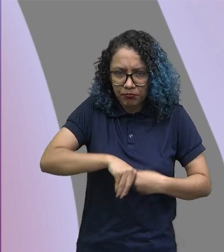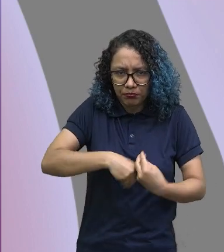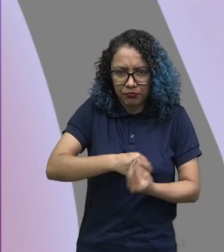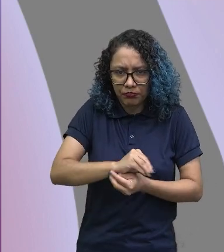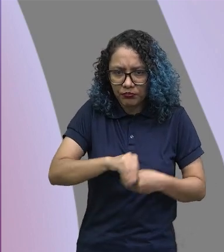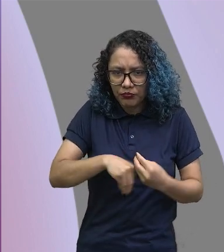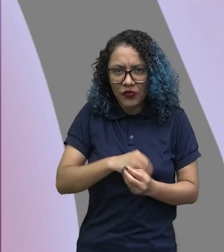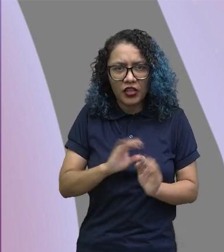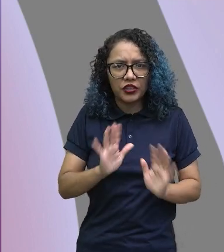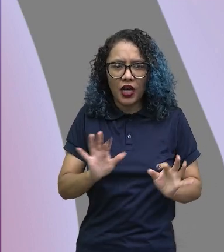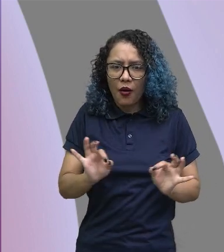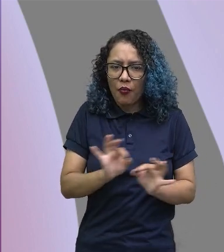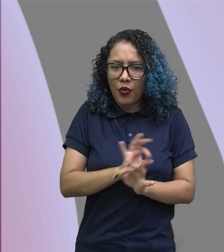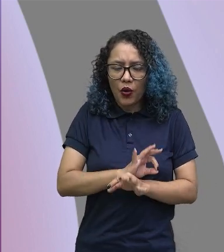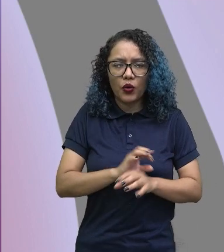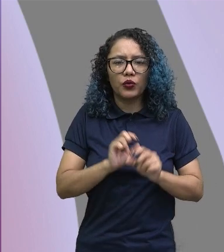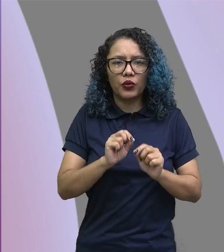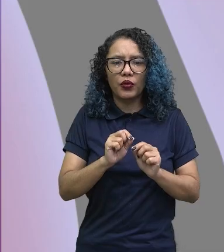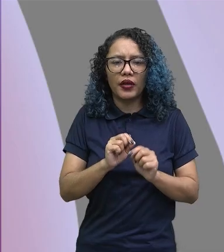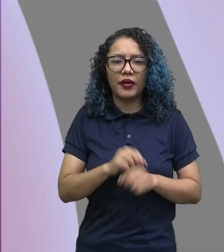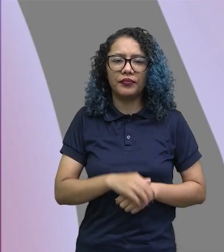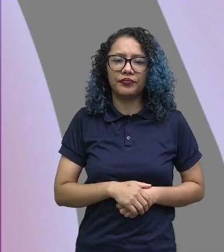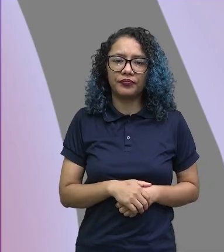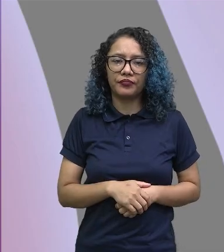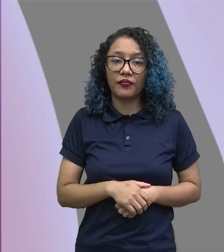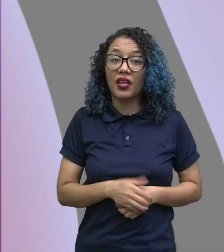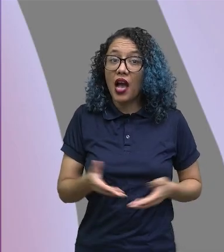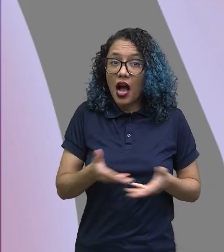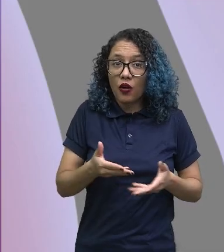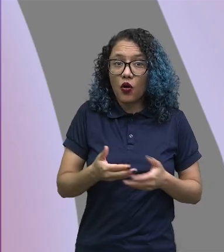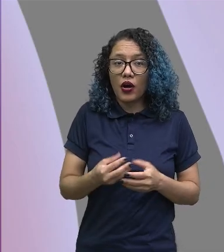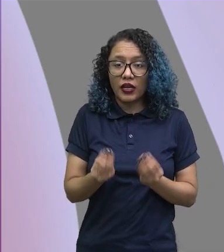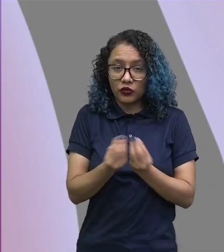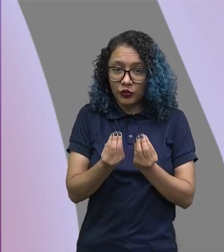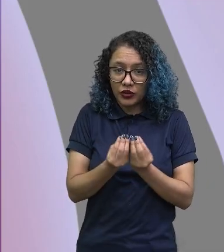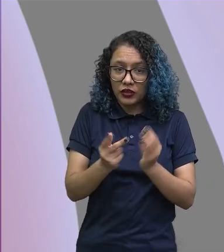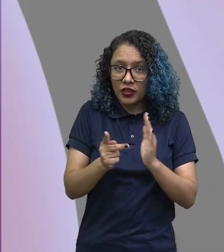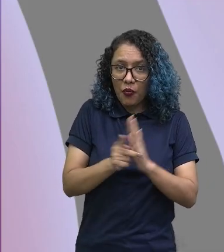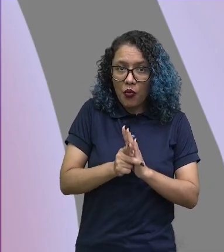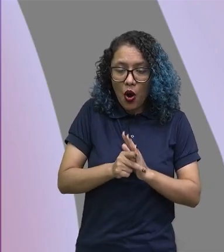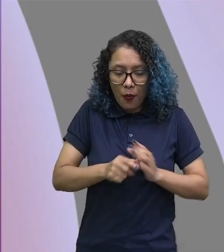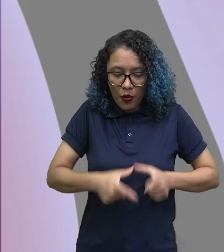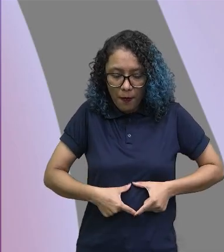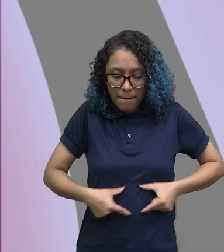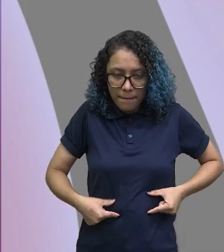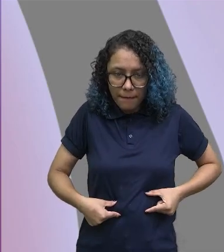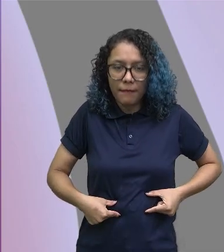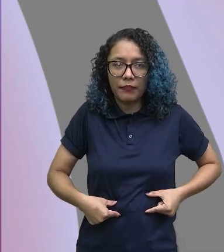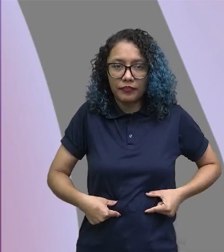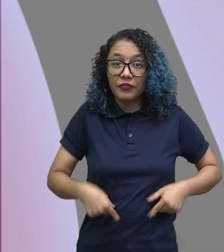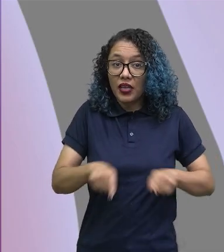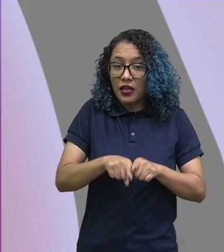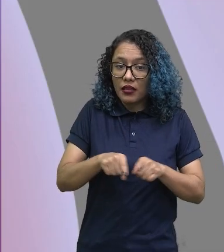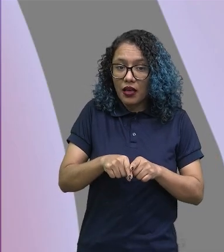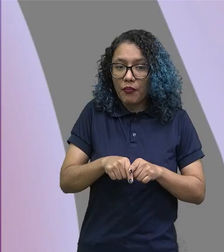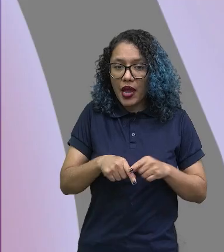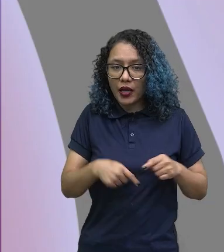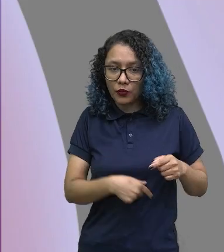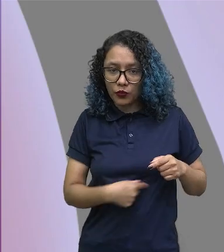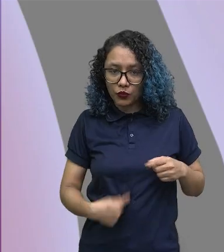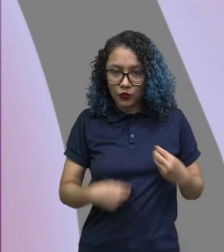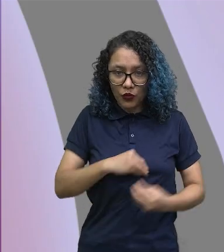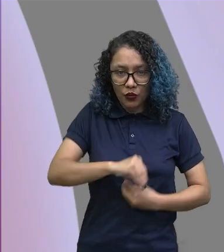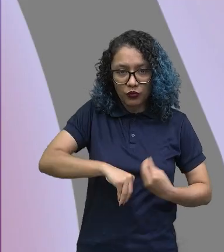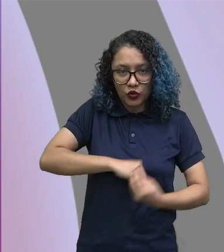suco gástrico recebem sucos do pâncreas, suco pancreático, e do intestino, suco